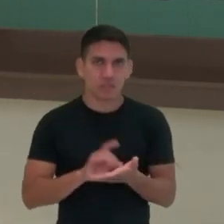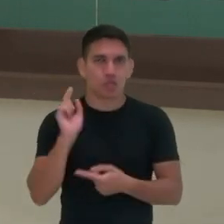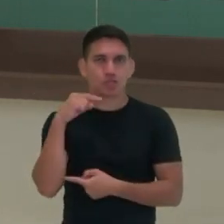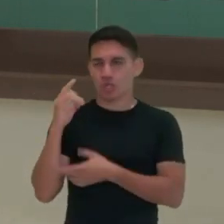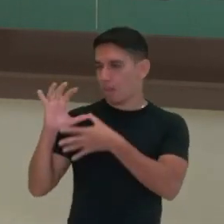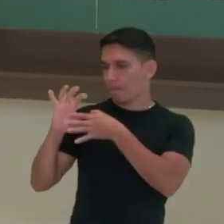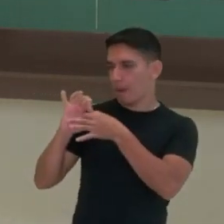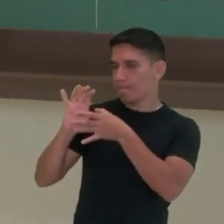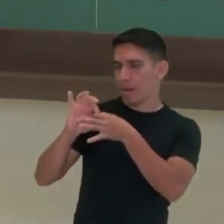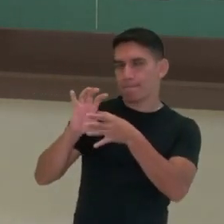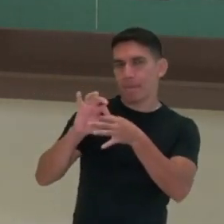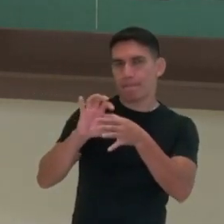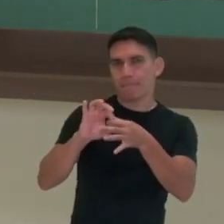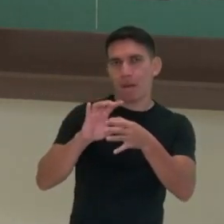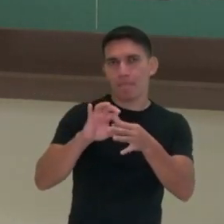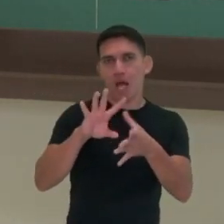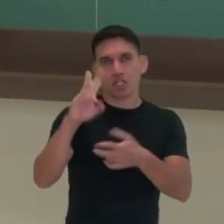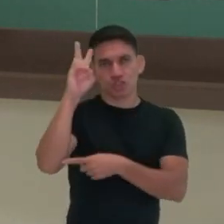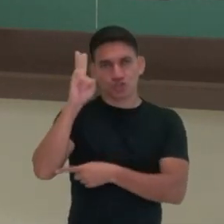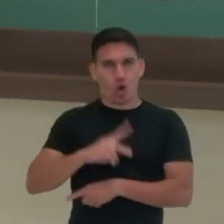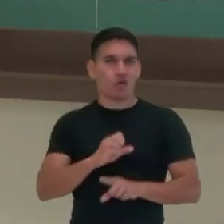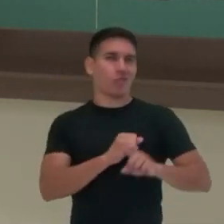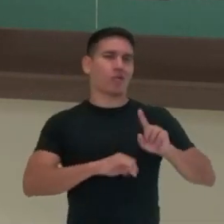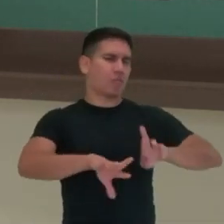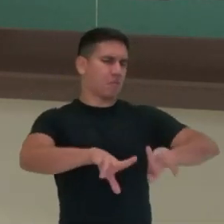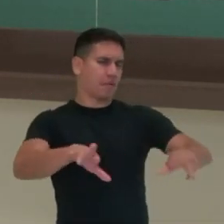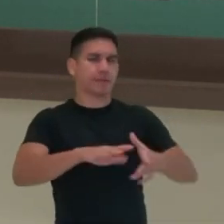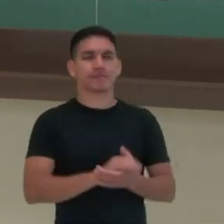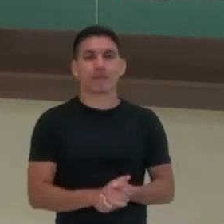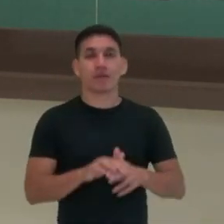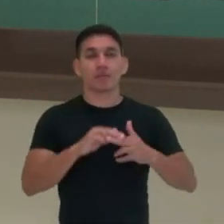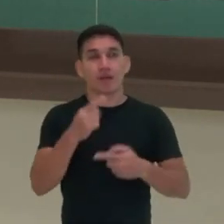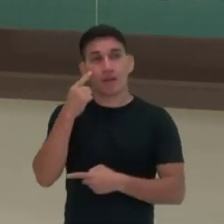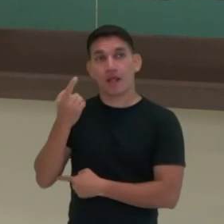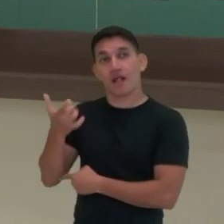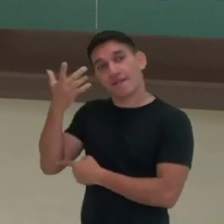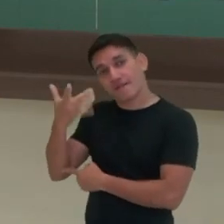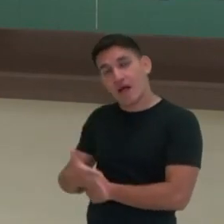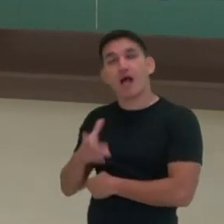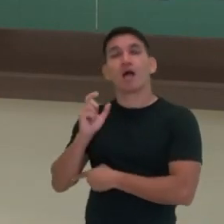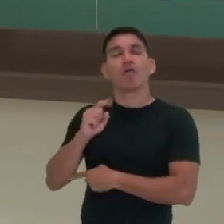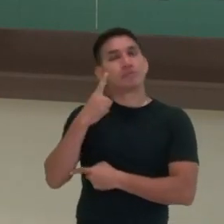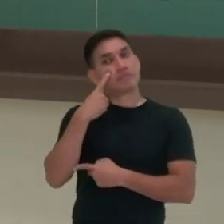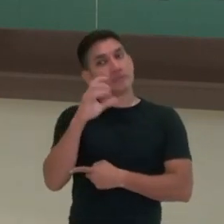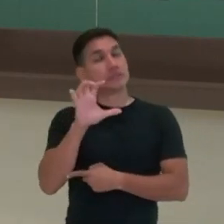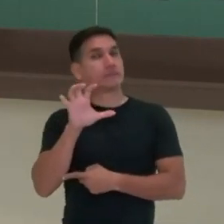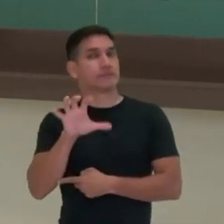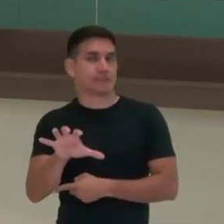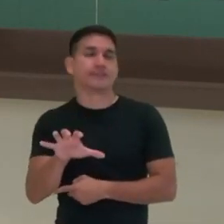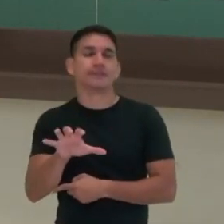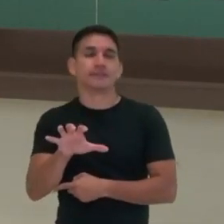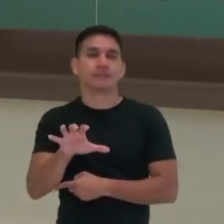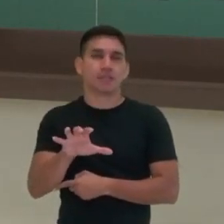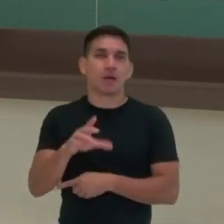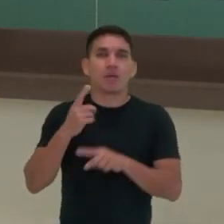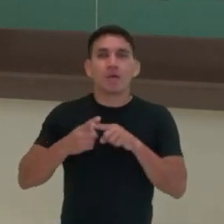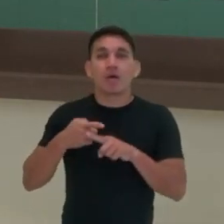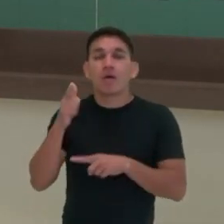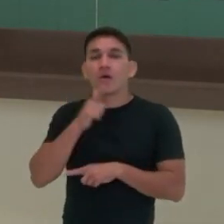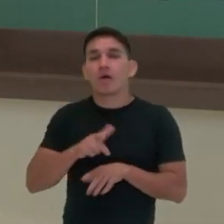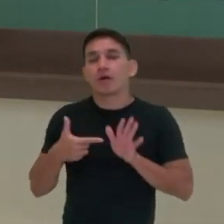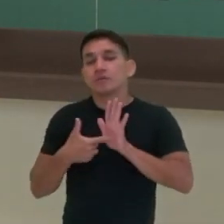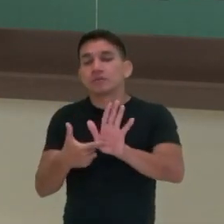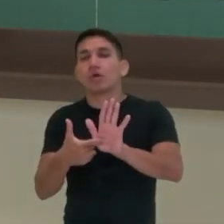contexto histórico, social, etc, tá? Então, o Baumgarten é bem interessante nesse sentido, ele vai dar